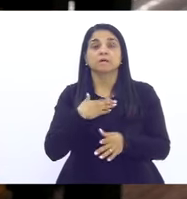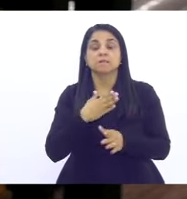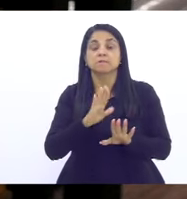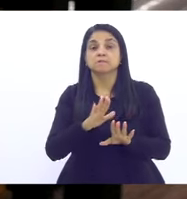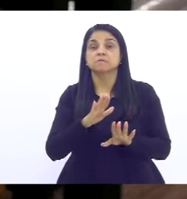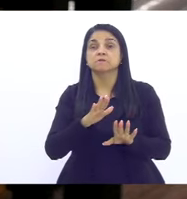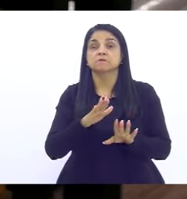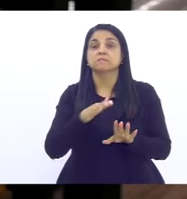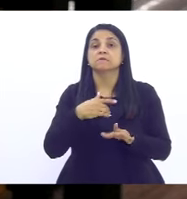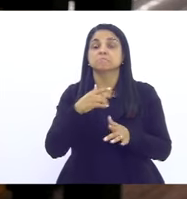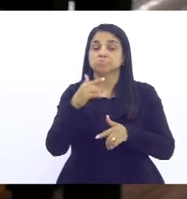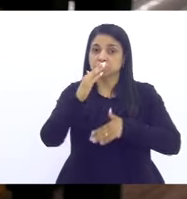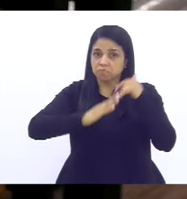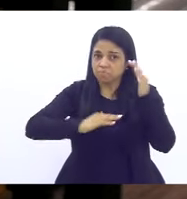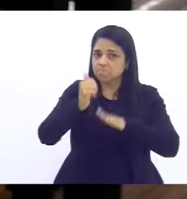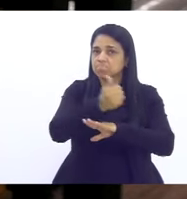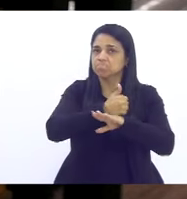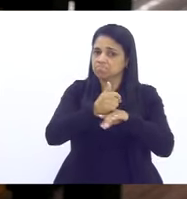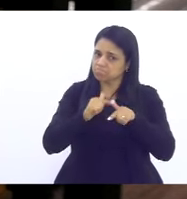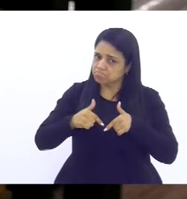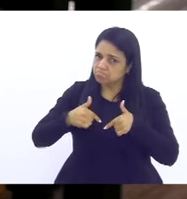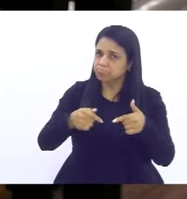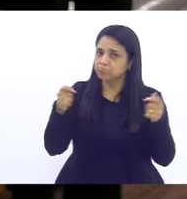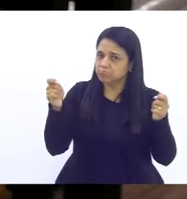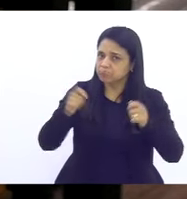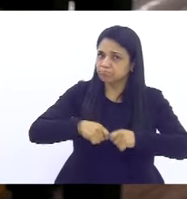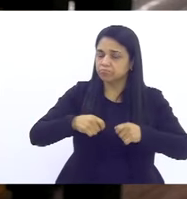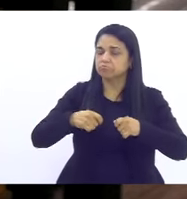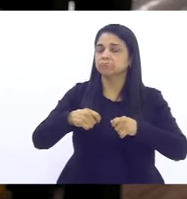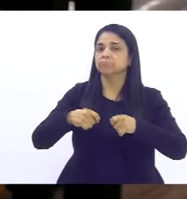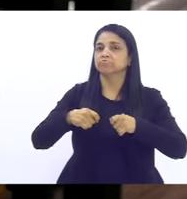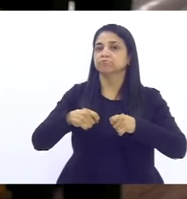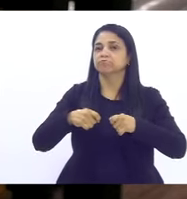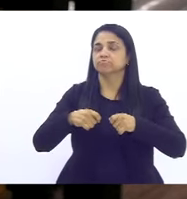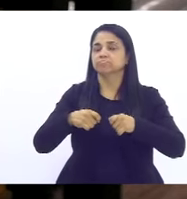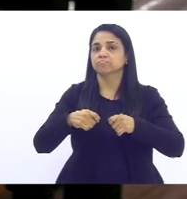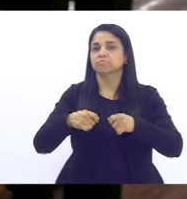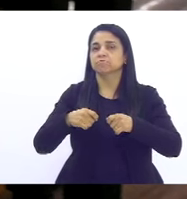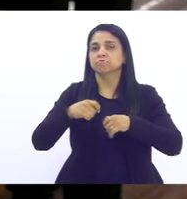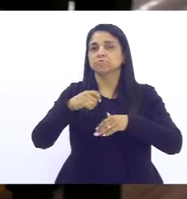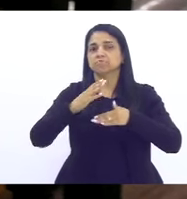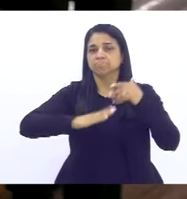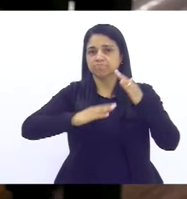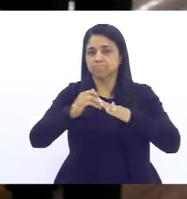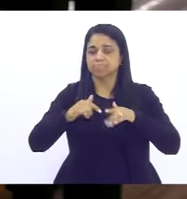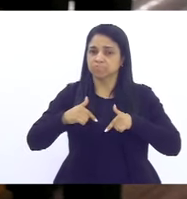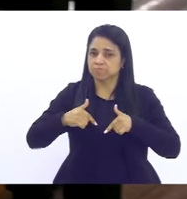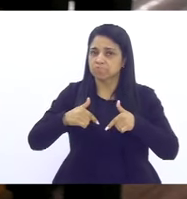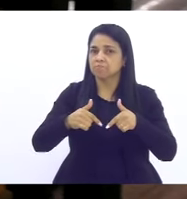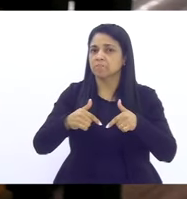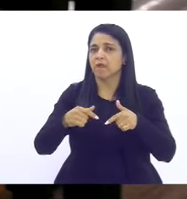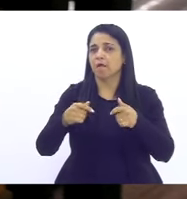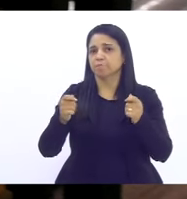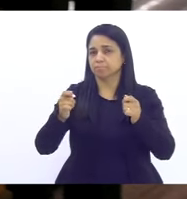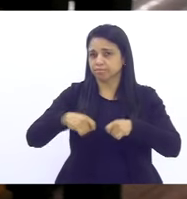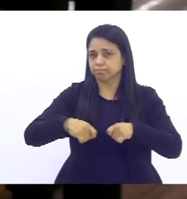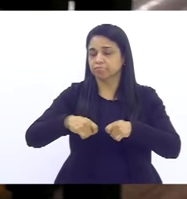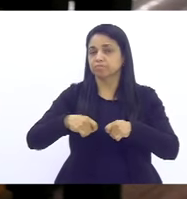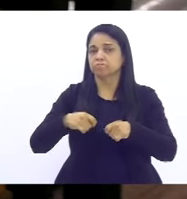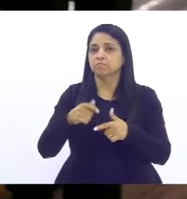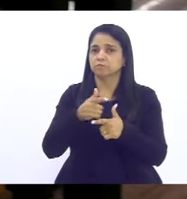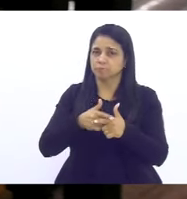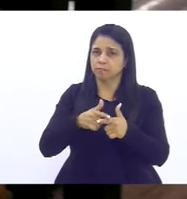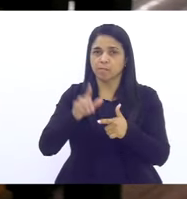lá profissionais competentes, profissionais dedicados, capacitados, que estão aptos a enfrentar esses